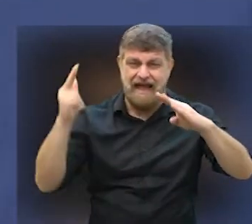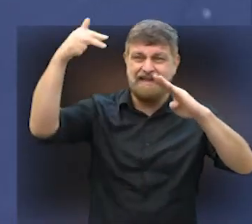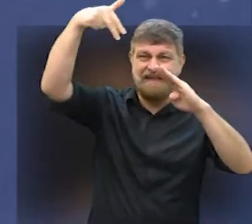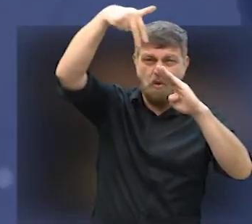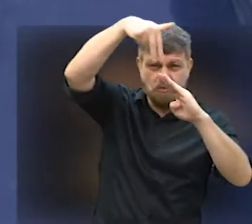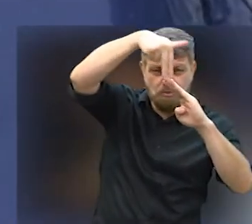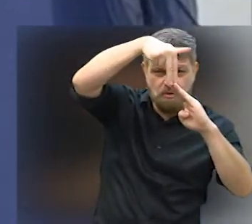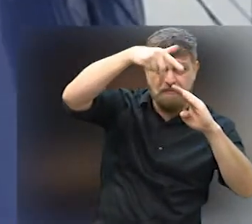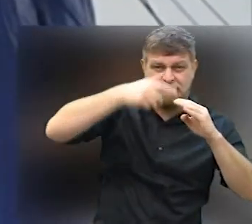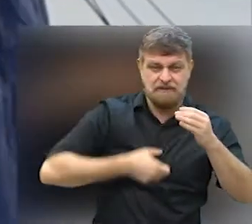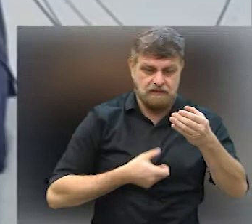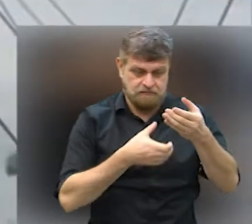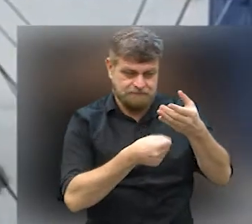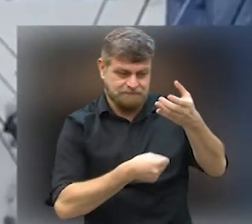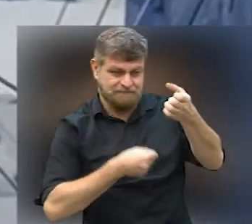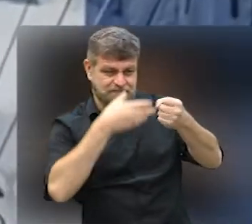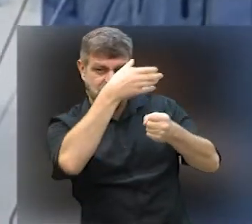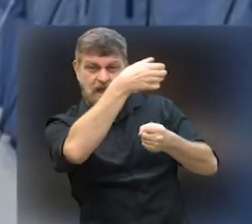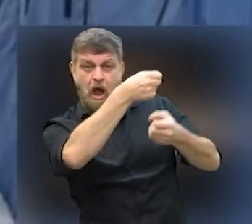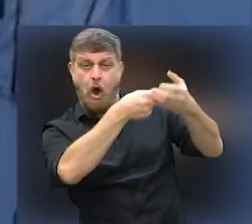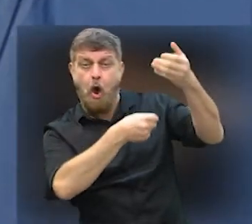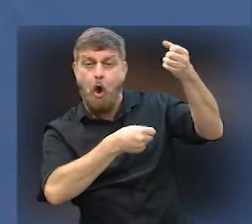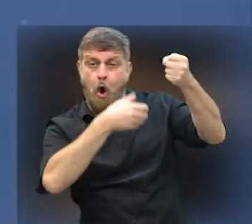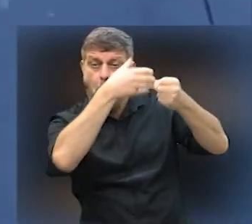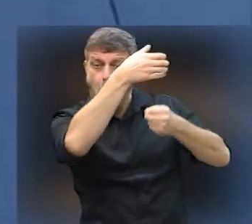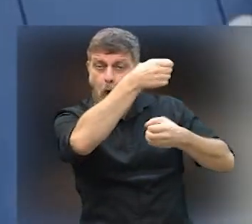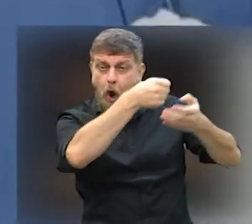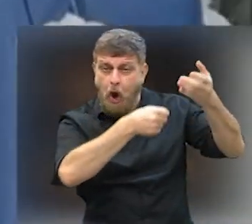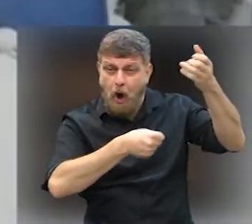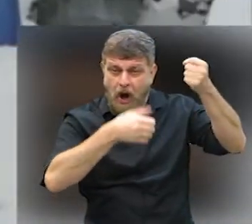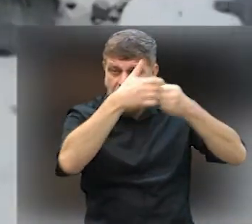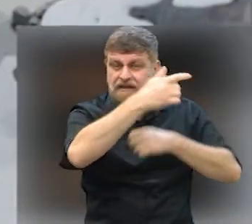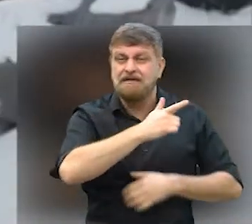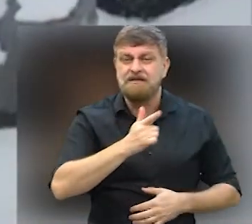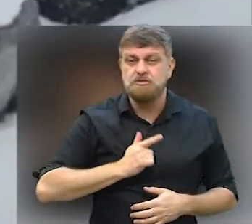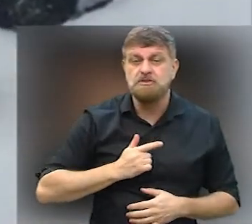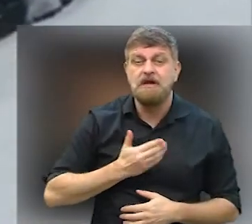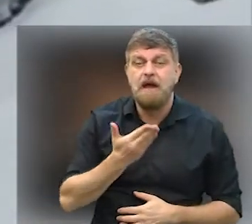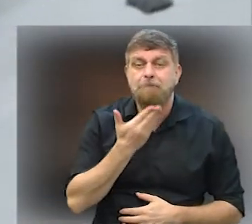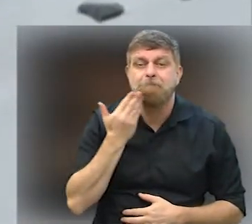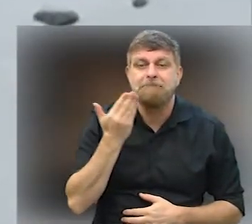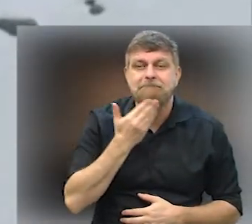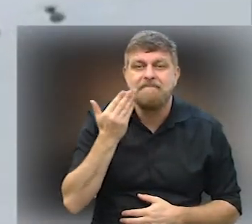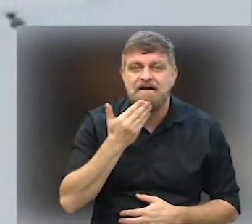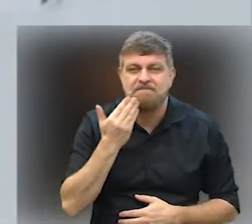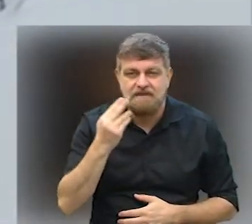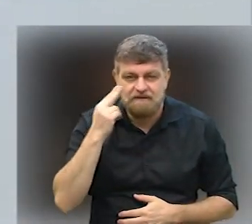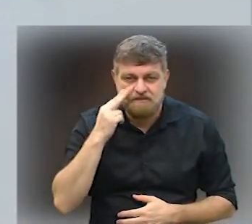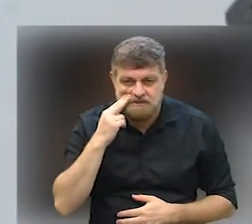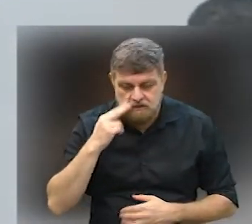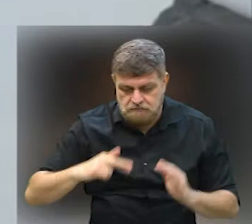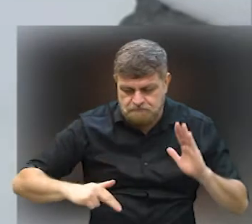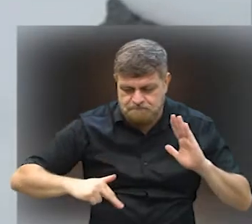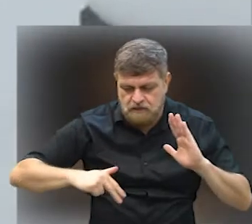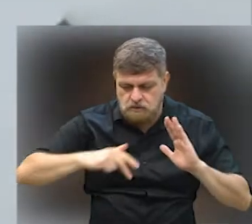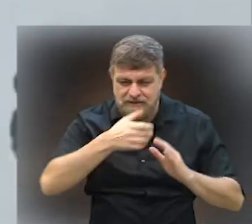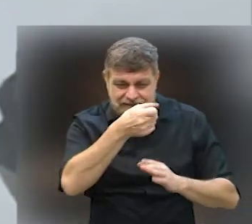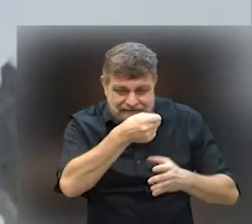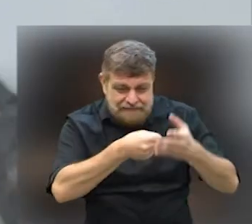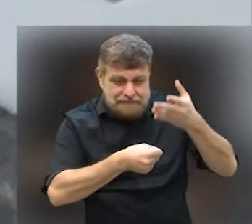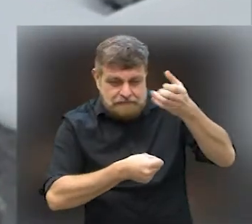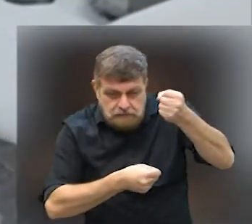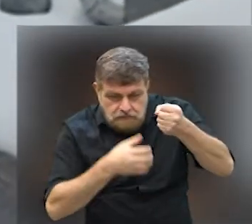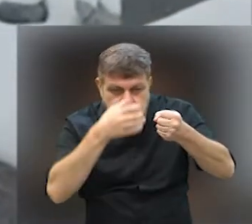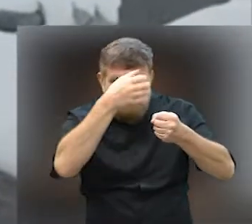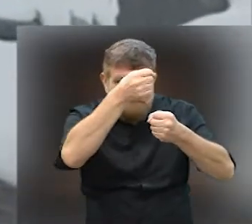gente encontra cordas fixas ao longo do percurso, o que de algum modo facilita a nossa escalada, a nossa empreitada, mas